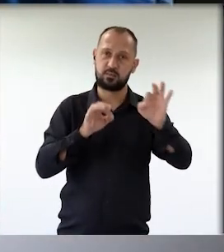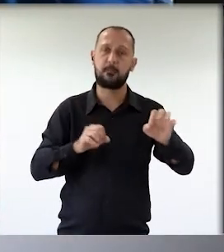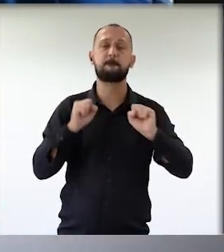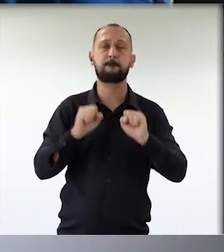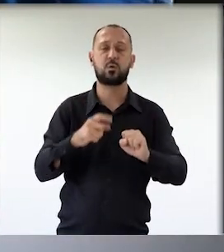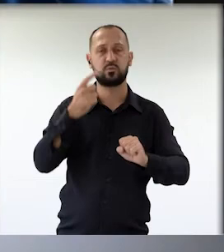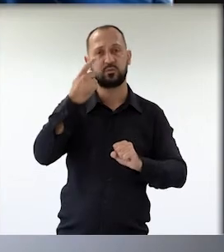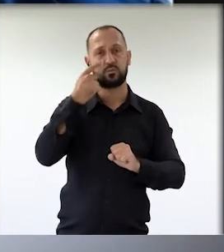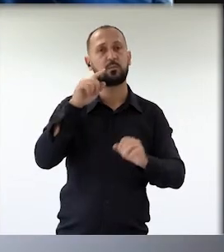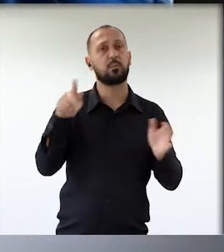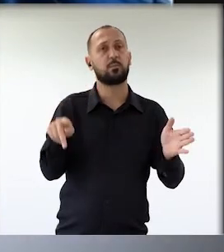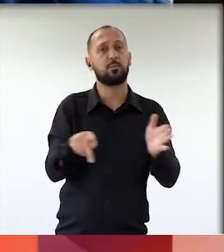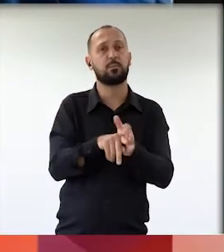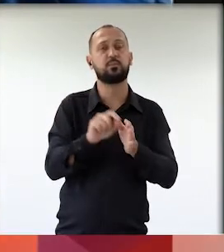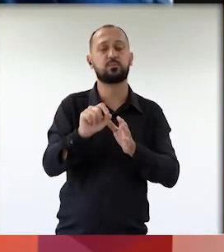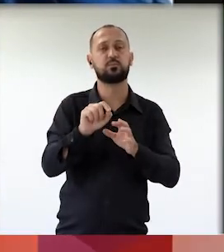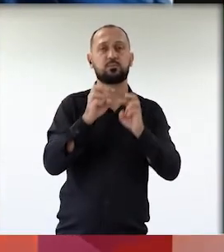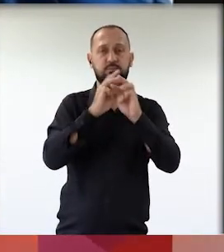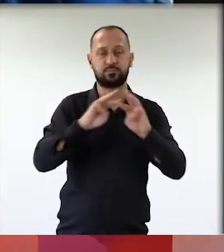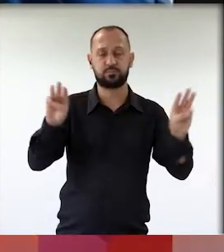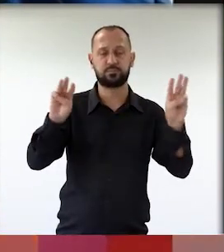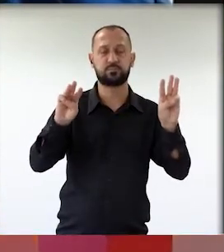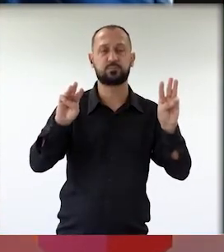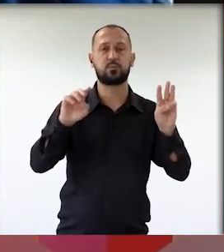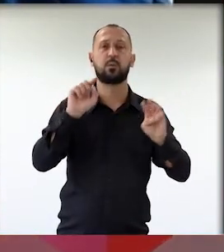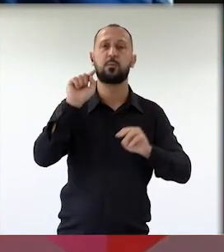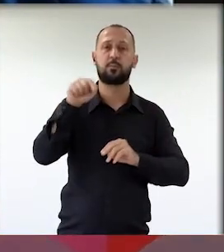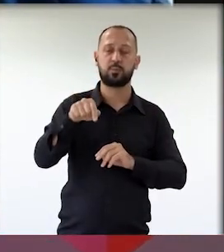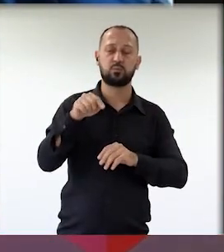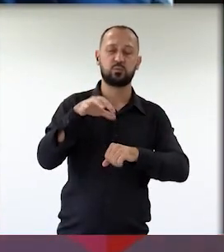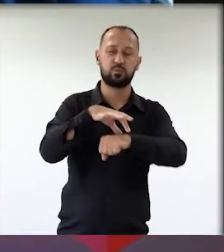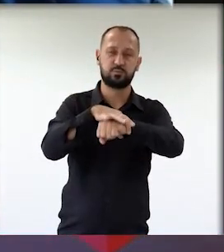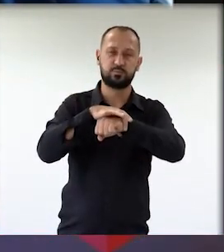em teletrabalho, mas que pode ser acessada pela plataforma no site